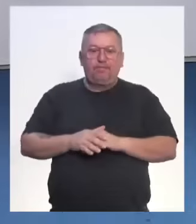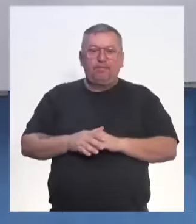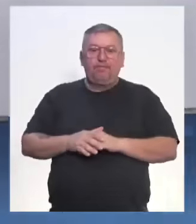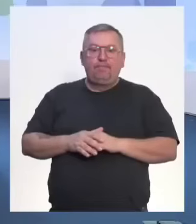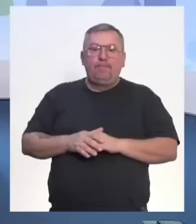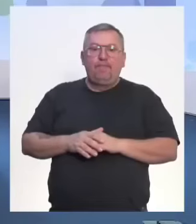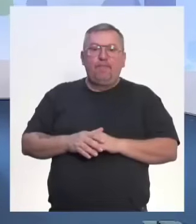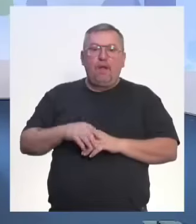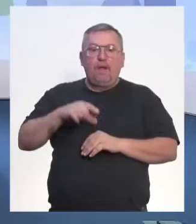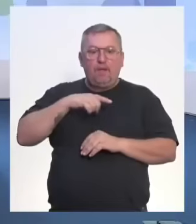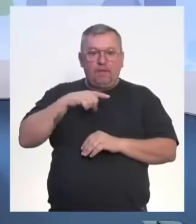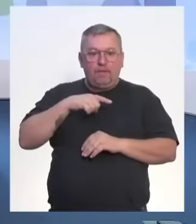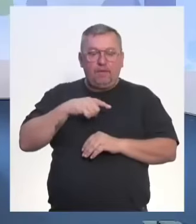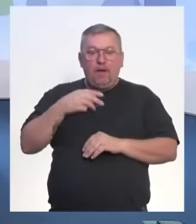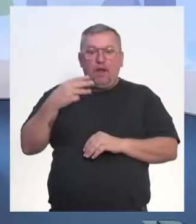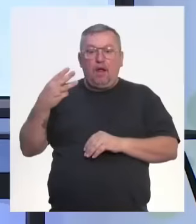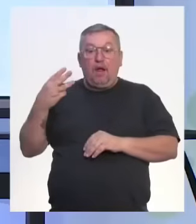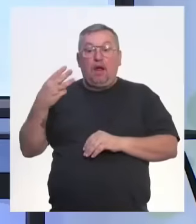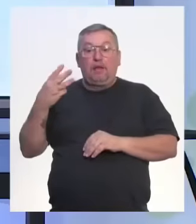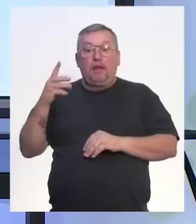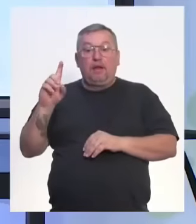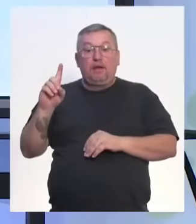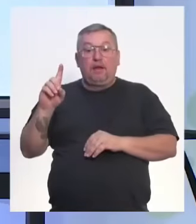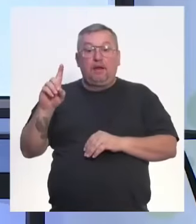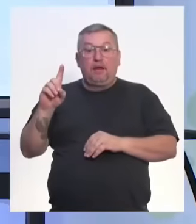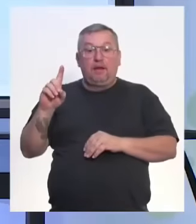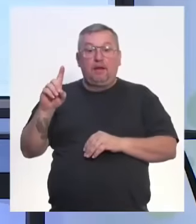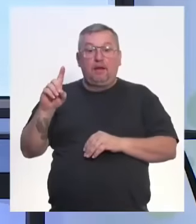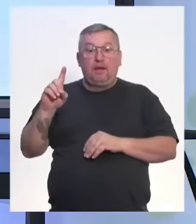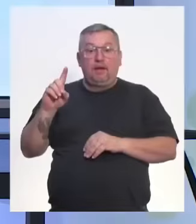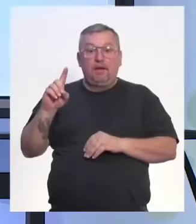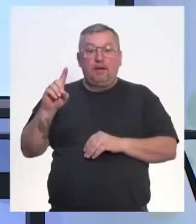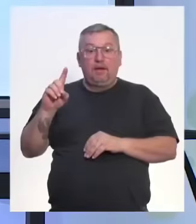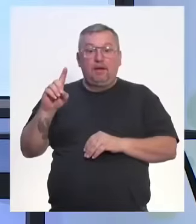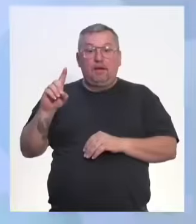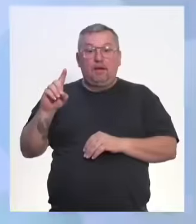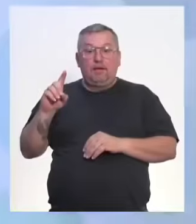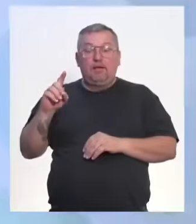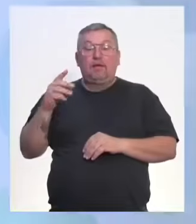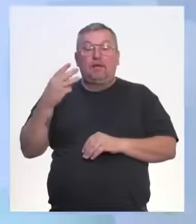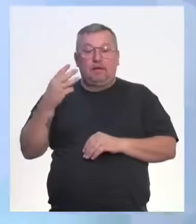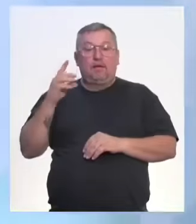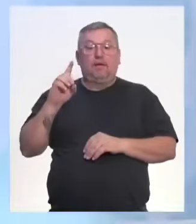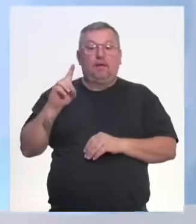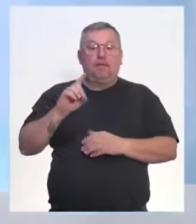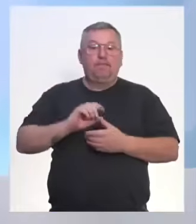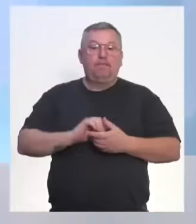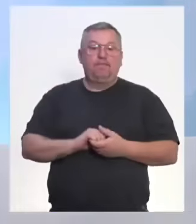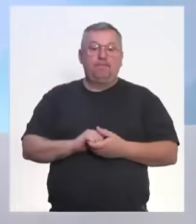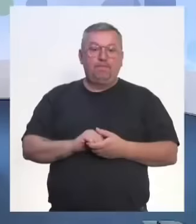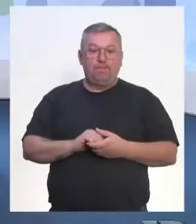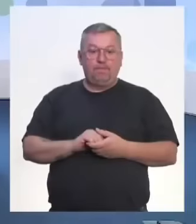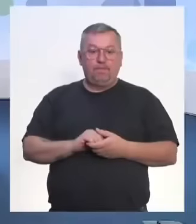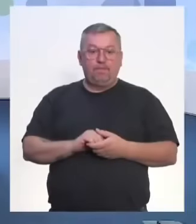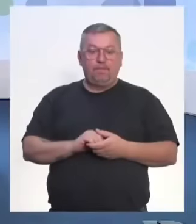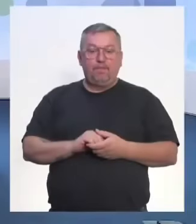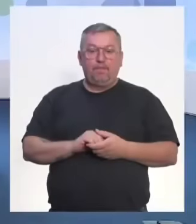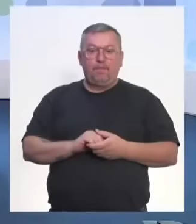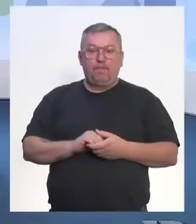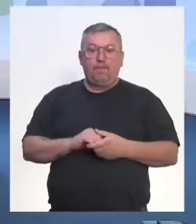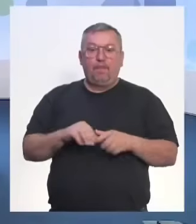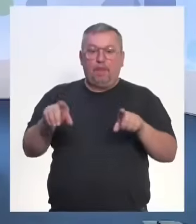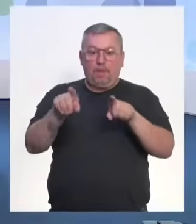Exatamente. Então, eu tenho uma figura tridimensional. O dado aí, se vocês observarem, então é uma figura tridimensional, né? Correto. A